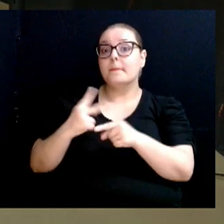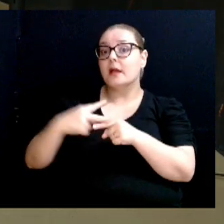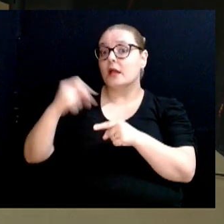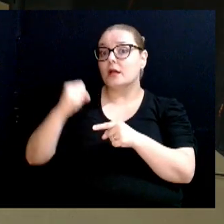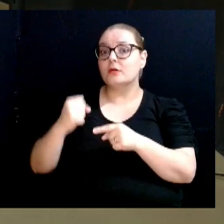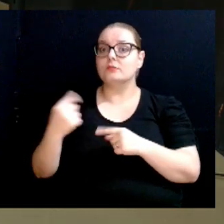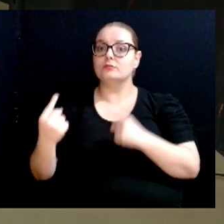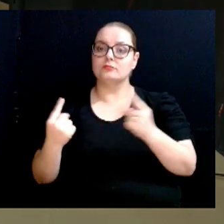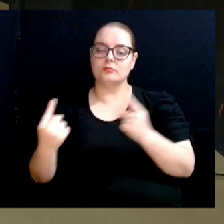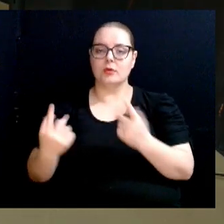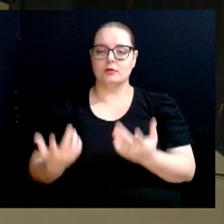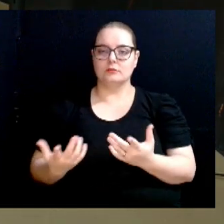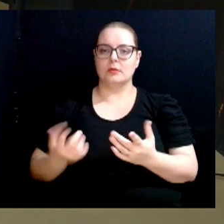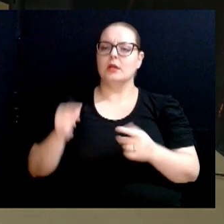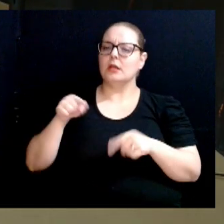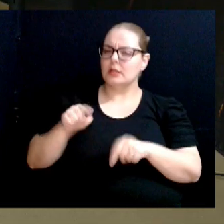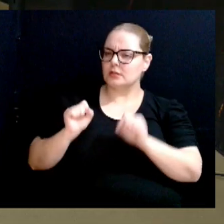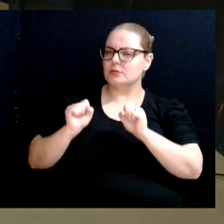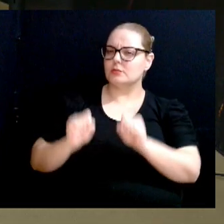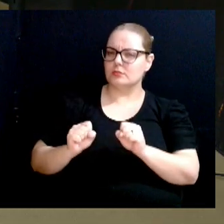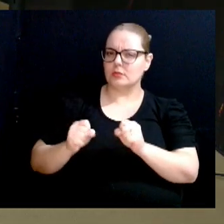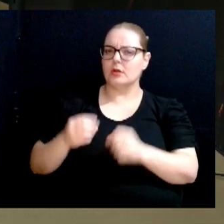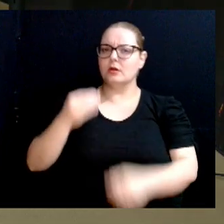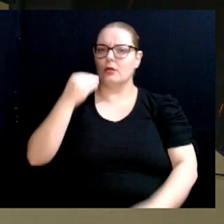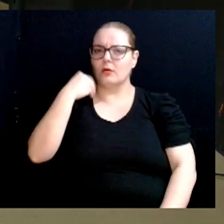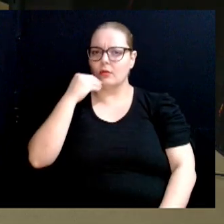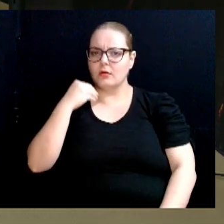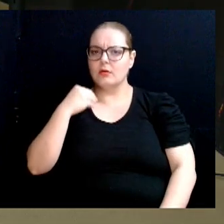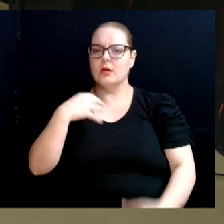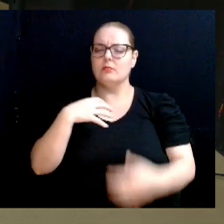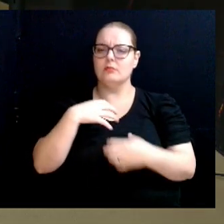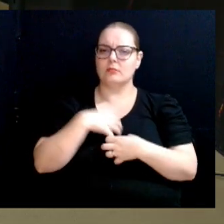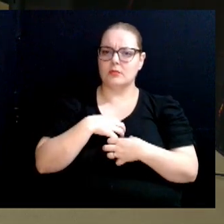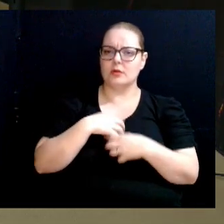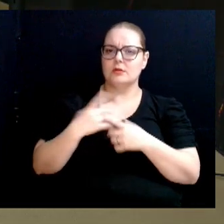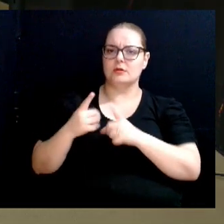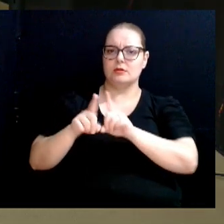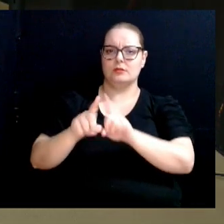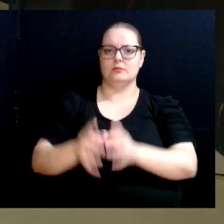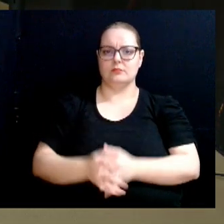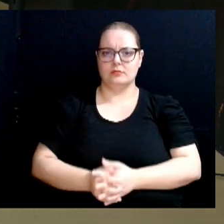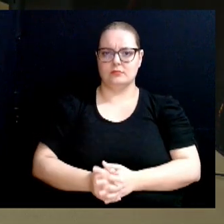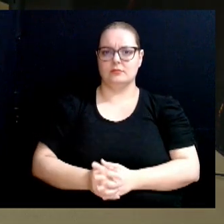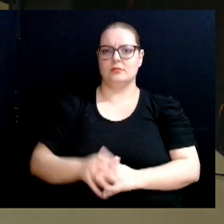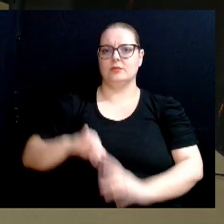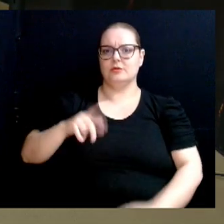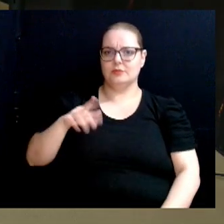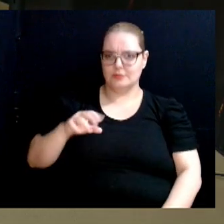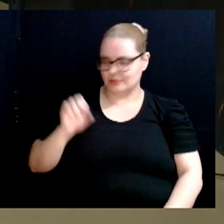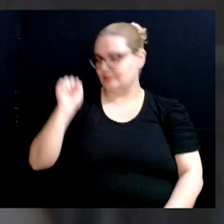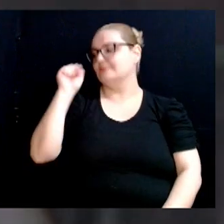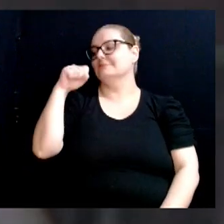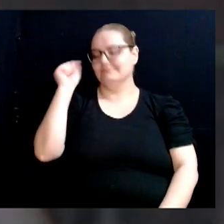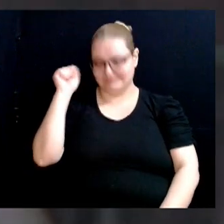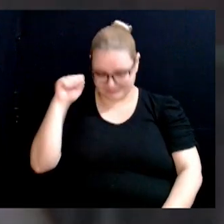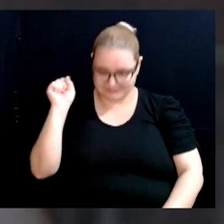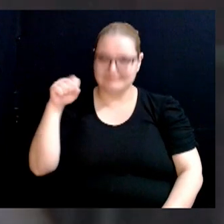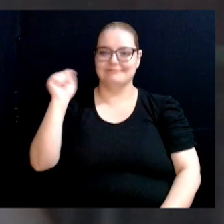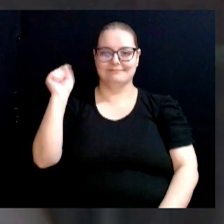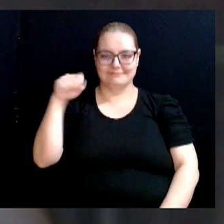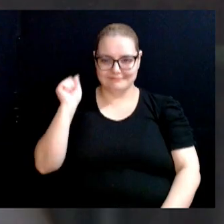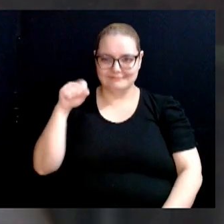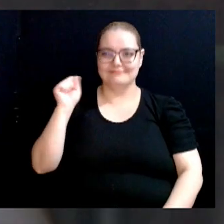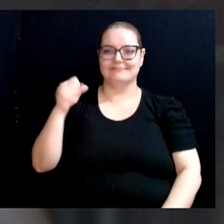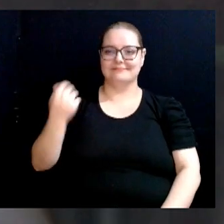Isso pode enfraquecer a sensação de parceria? Júlia, já fez assim, ó. É o que eu